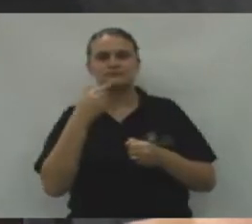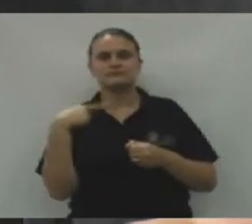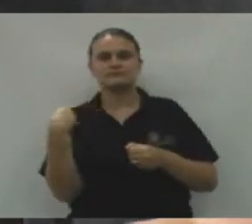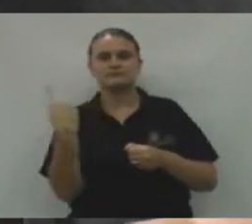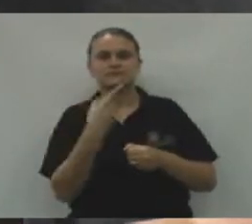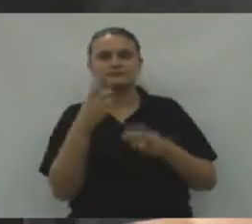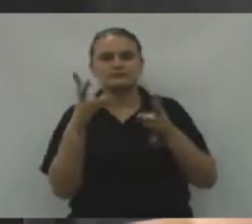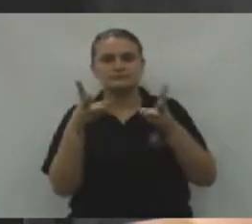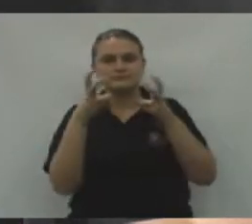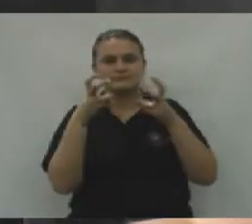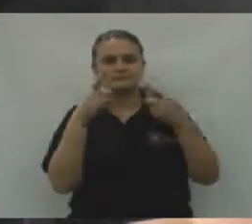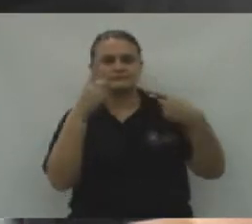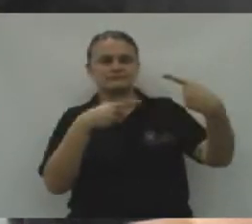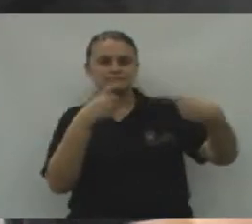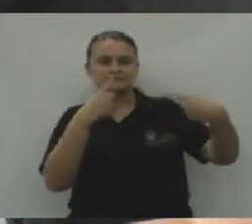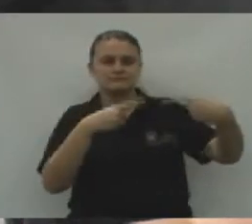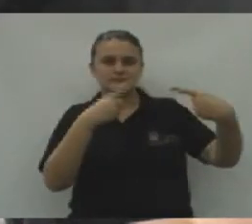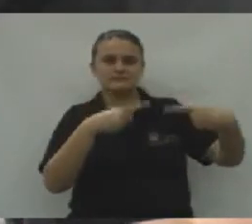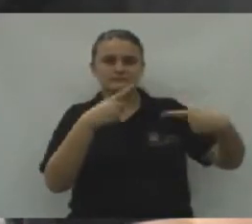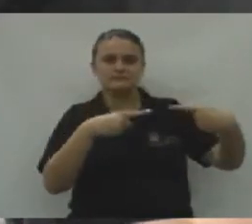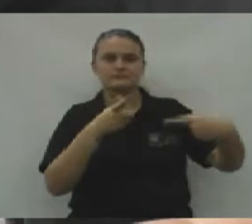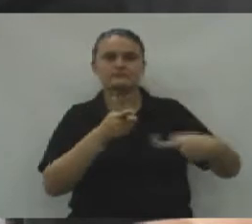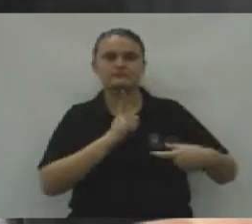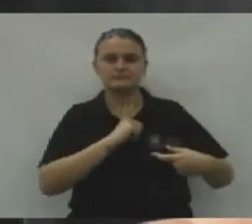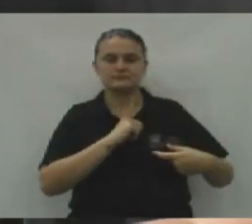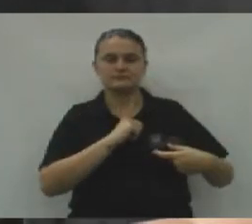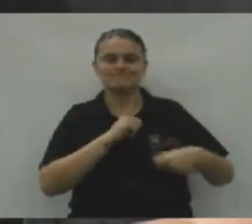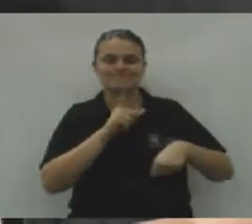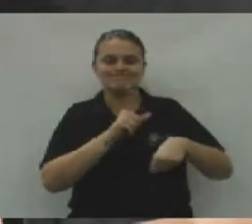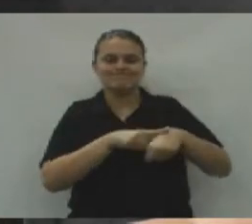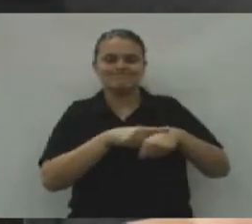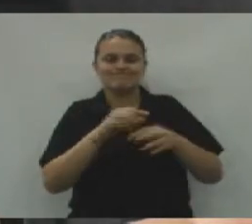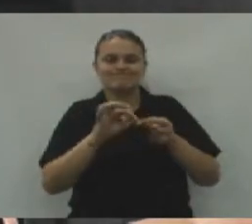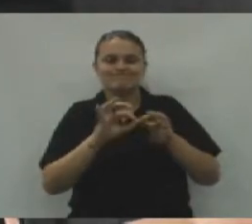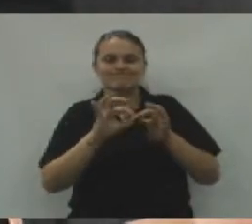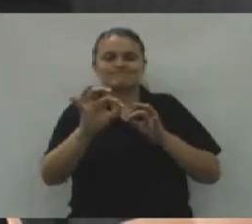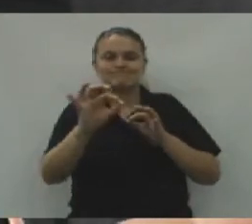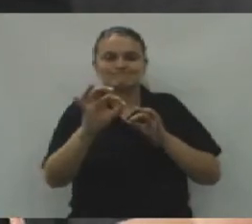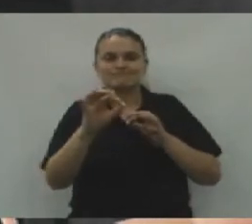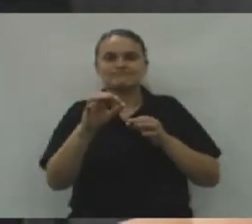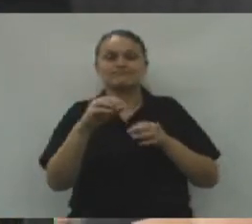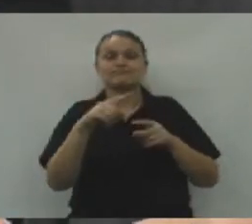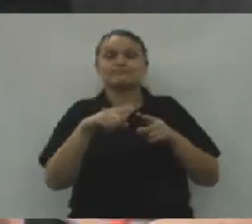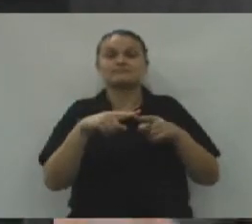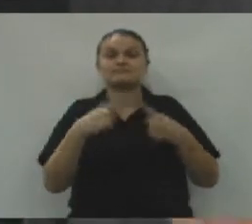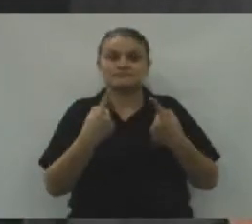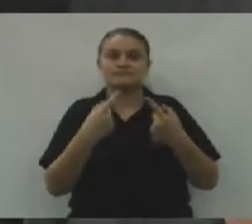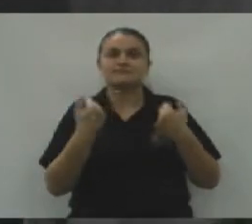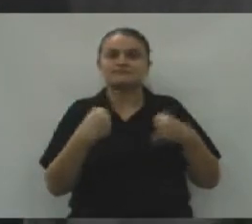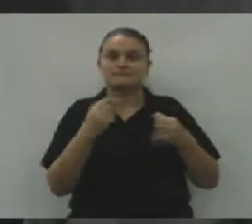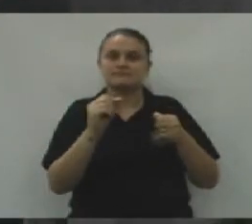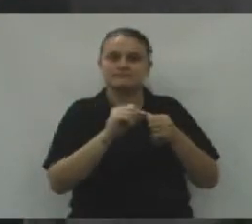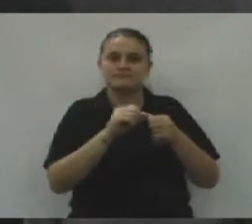percebemos discussões acirradas, de um prazo já longo em cima dele, mas implantar um plano de cargos e